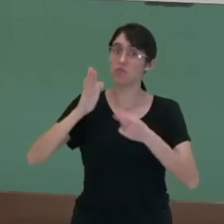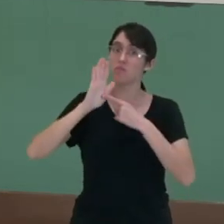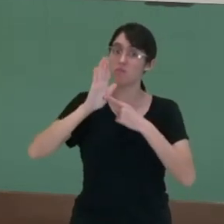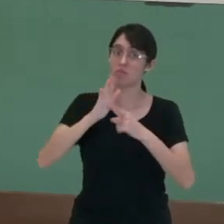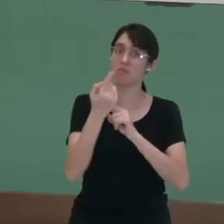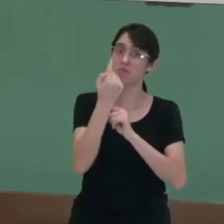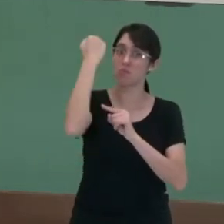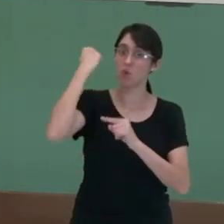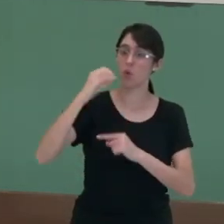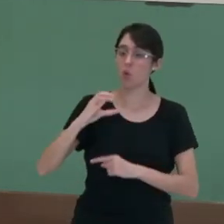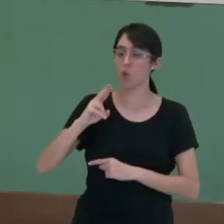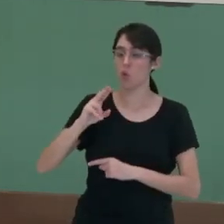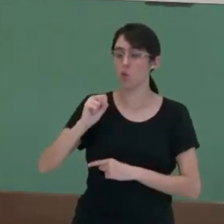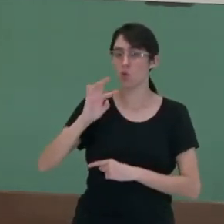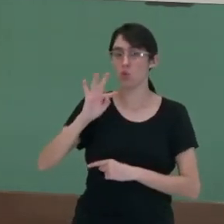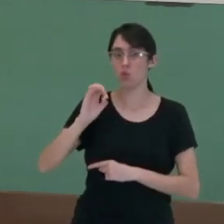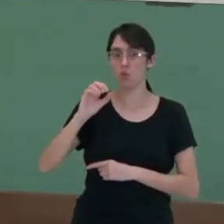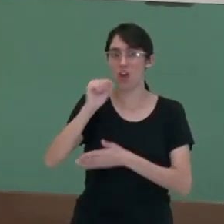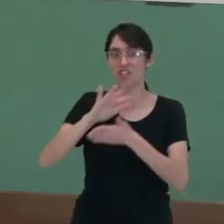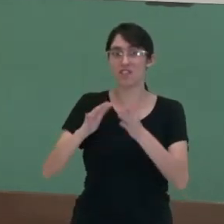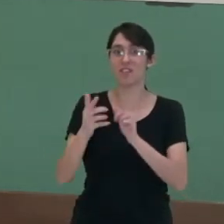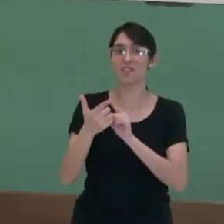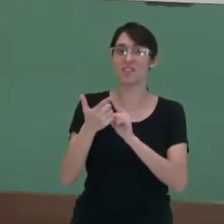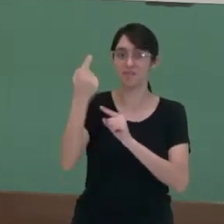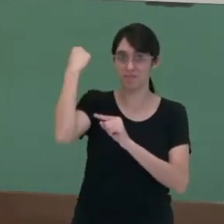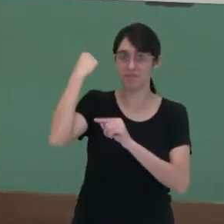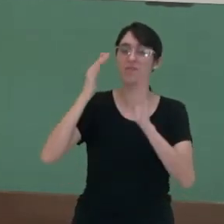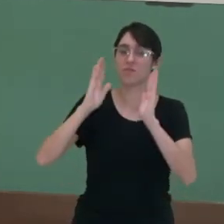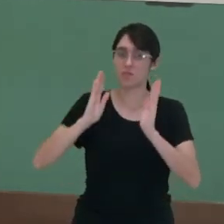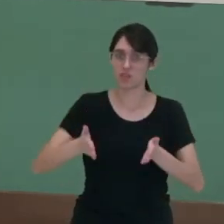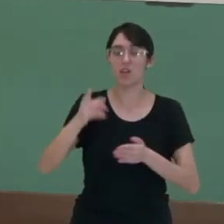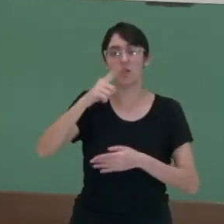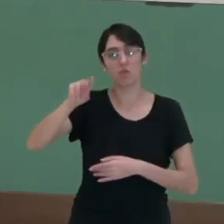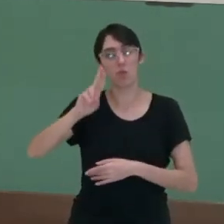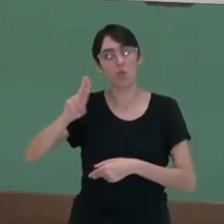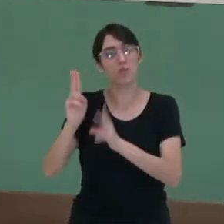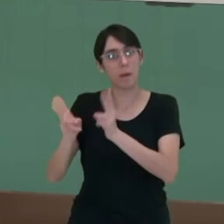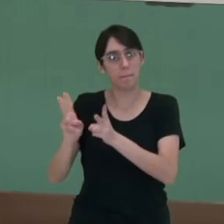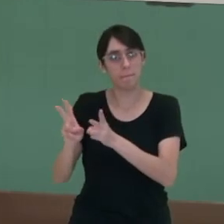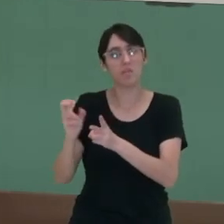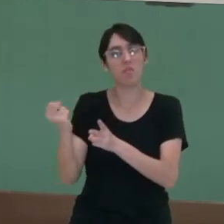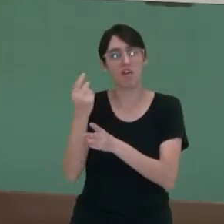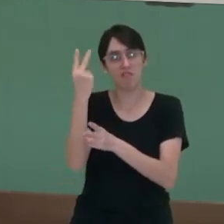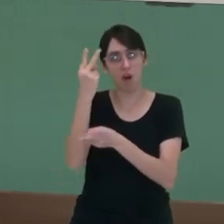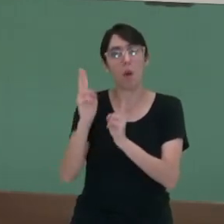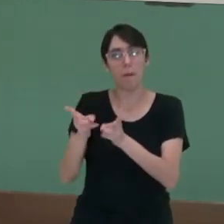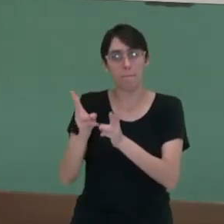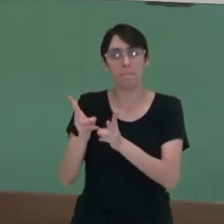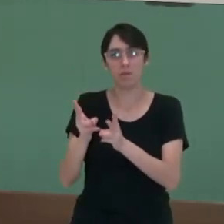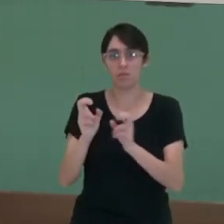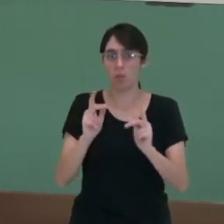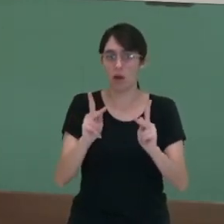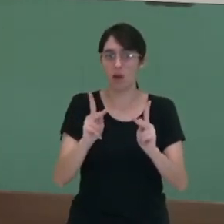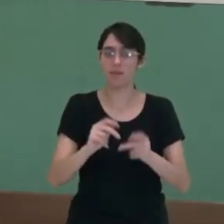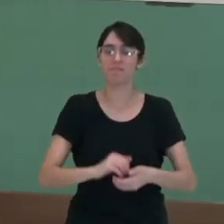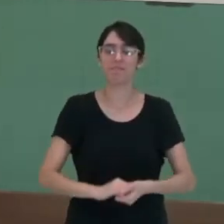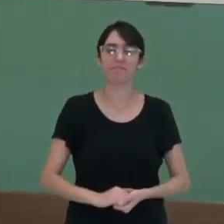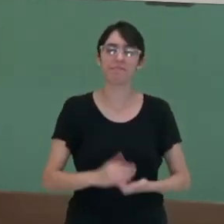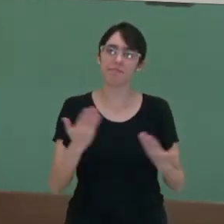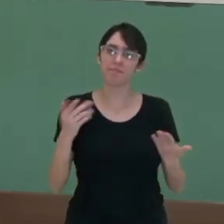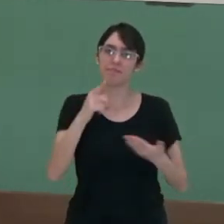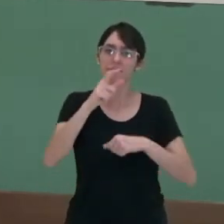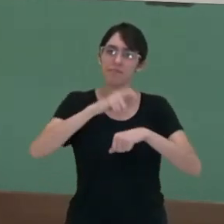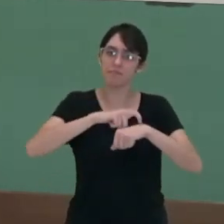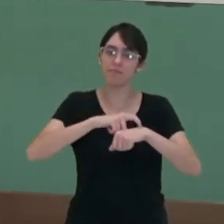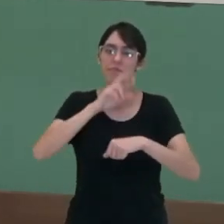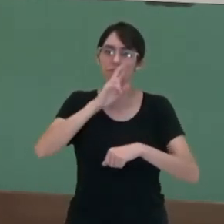na questão anterior e vocês vão usar exatamente aquele cálculo para poder fazer a substituição aqui. Tranquilo? Um tempinho